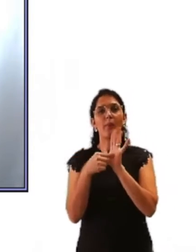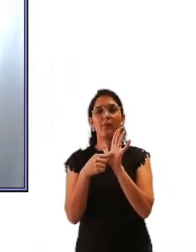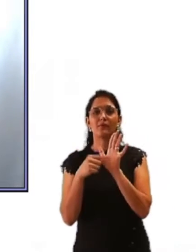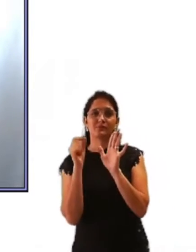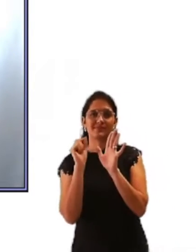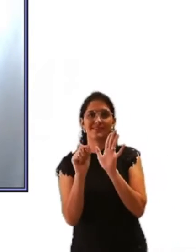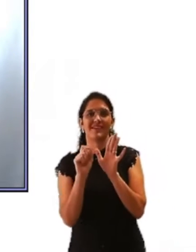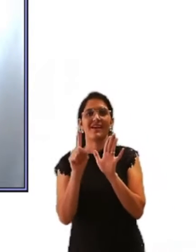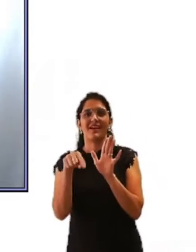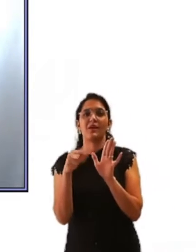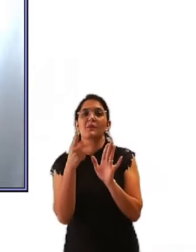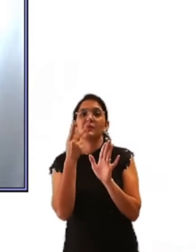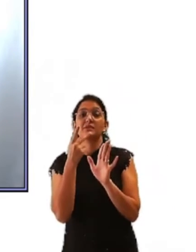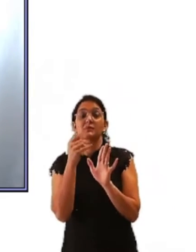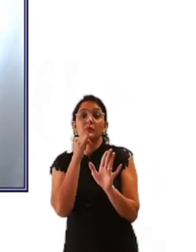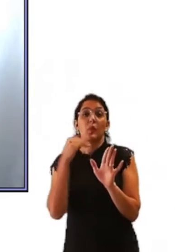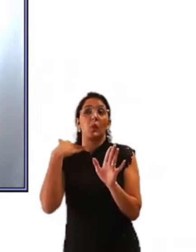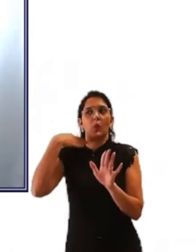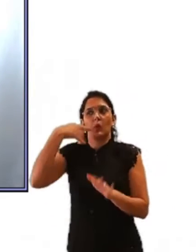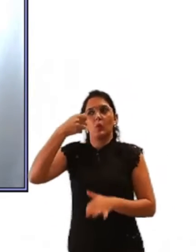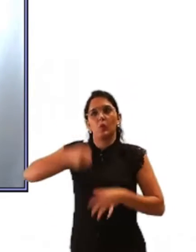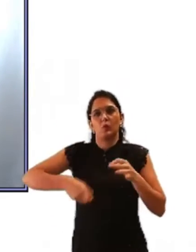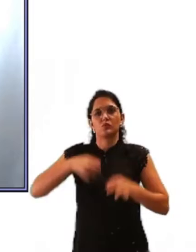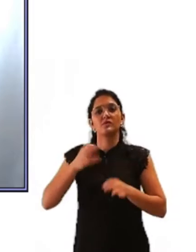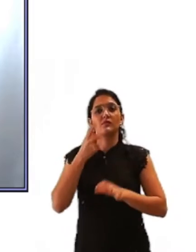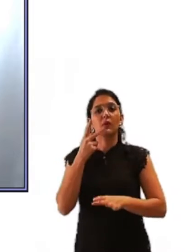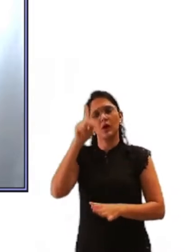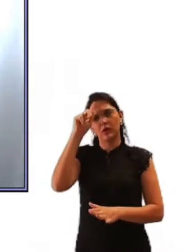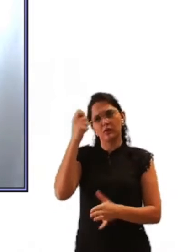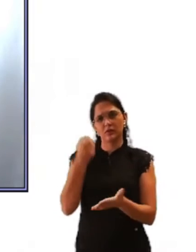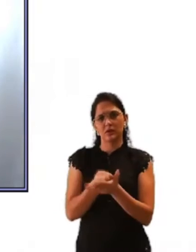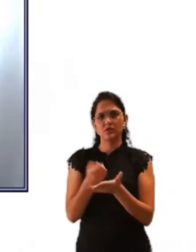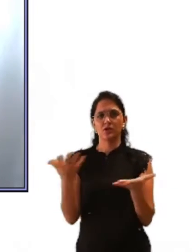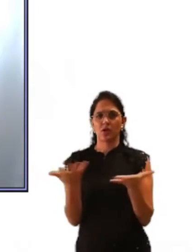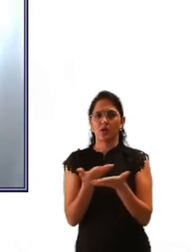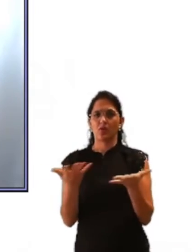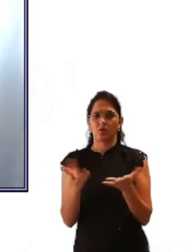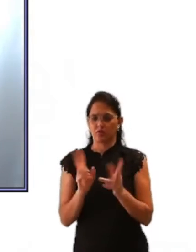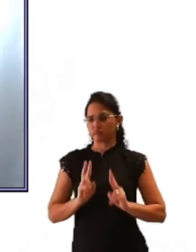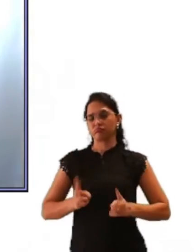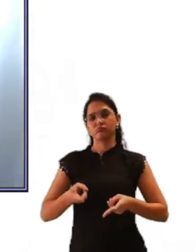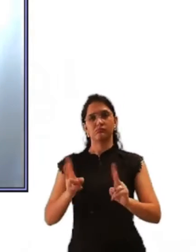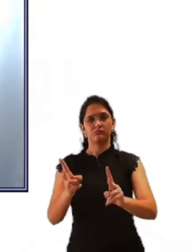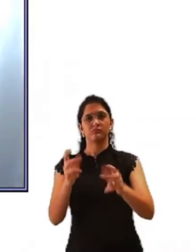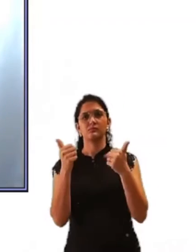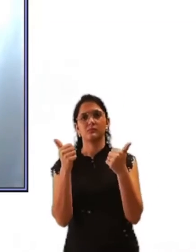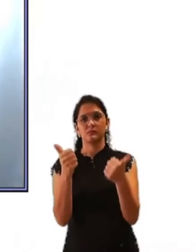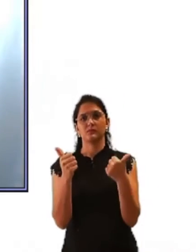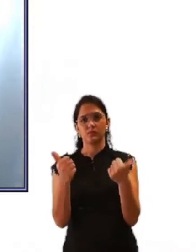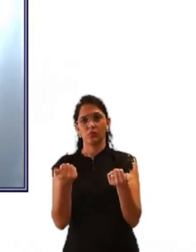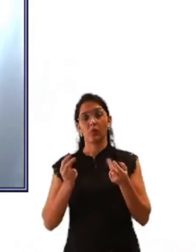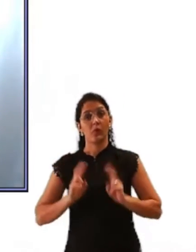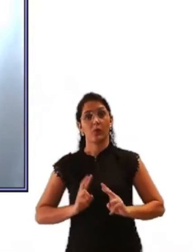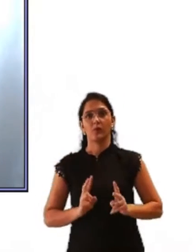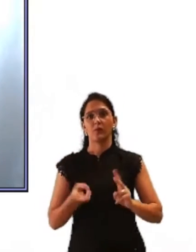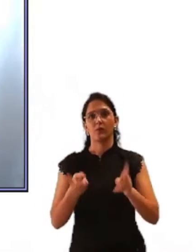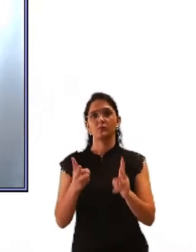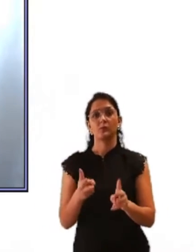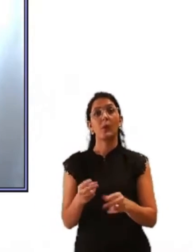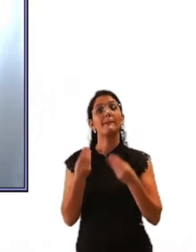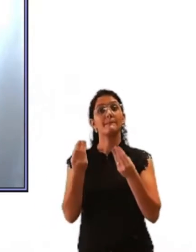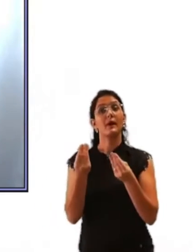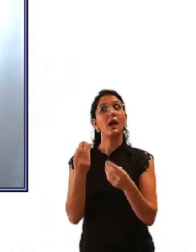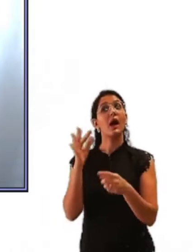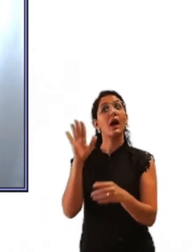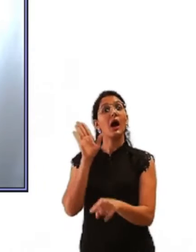heurística, que é esse atalho, o juiz falou assim: olha, decidi agora e é isso mesmo, né? para frente aqui, eu já estou com o meu convencimento